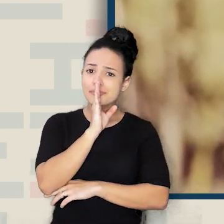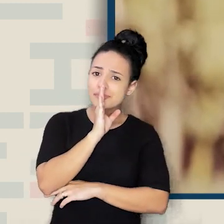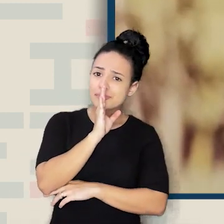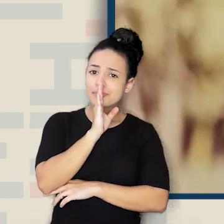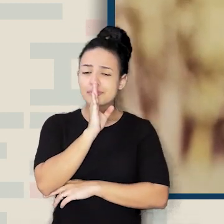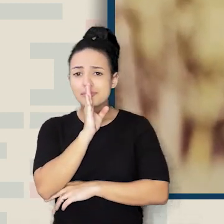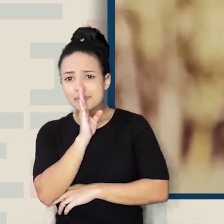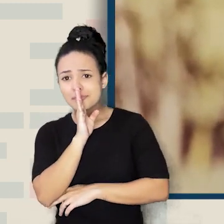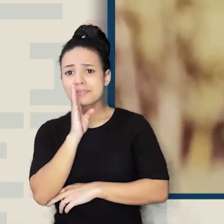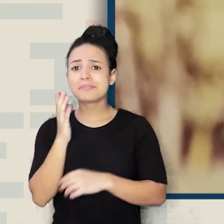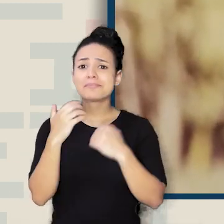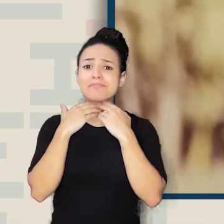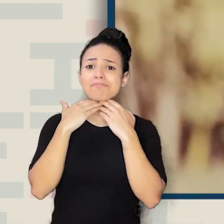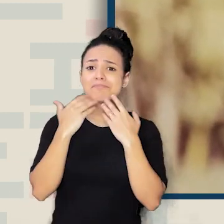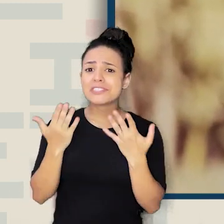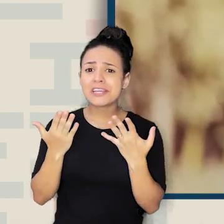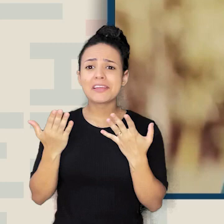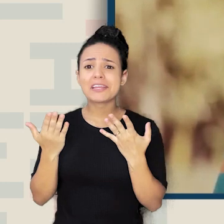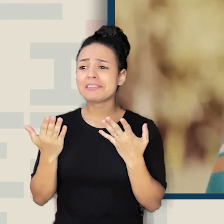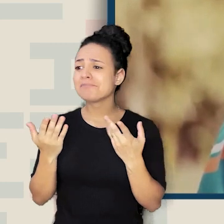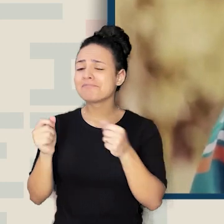sem poder fazer muita coisa.